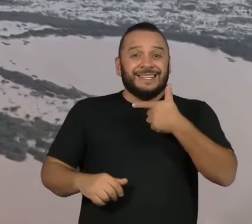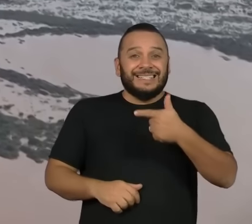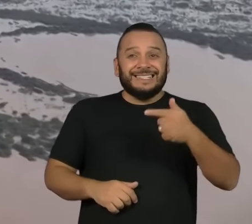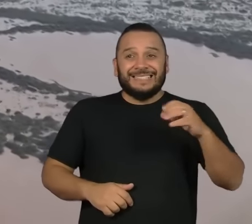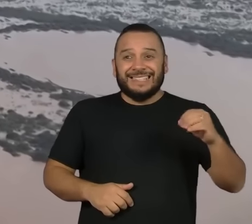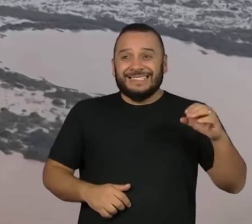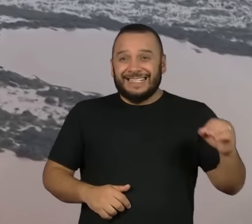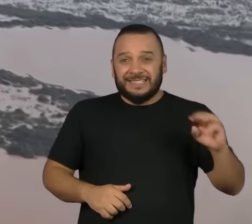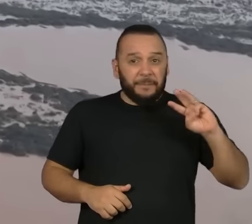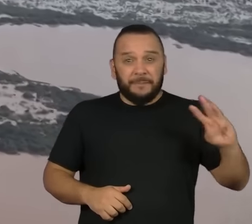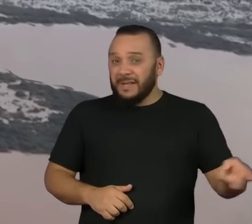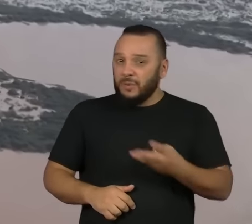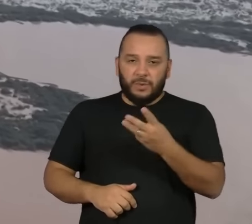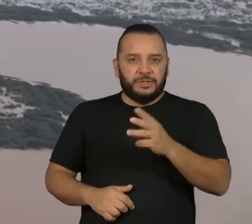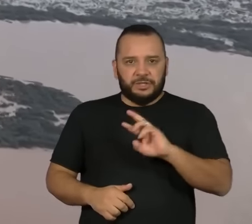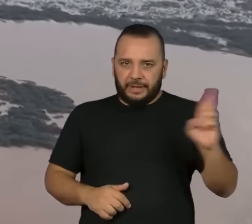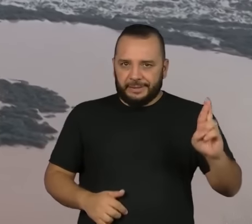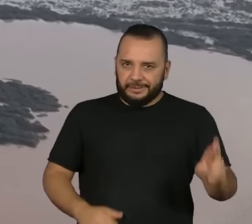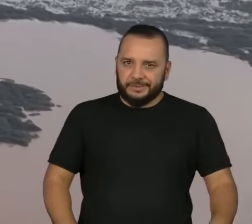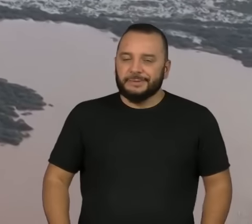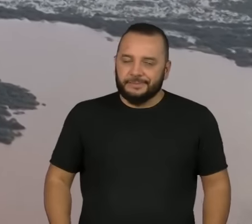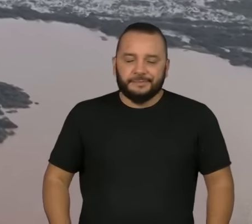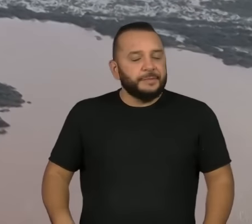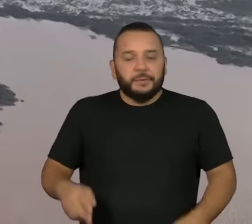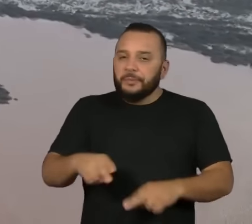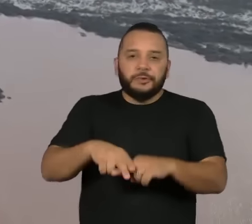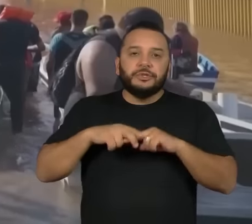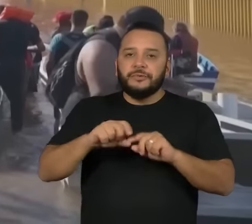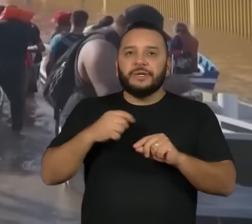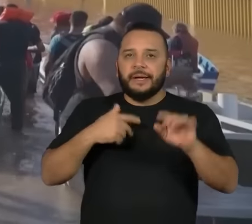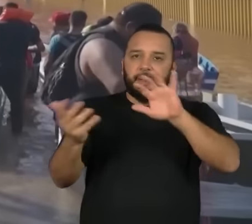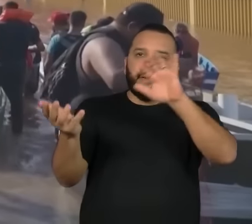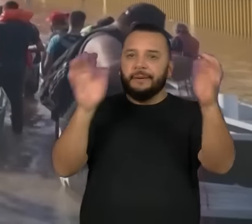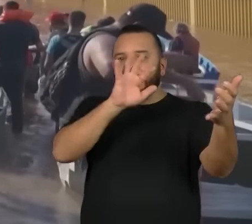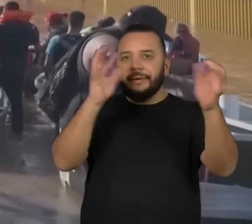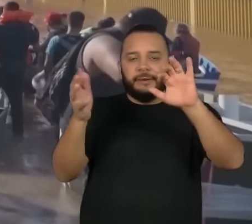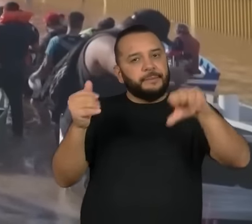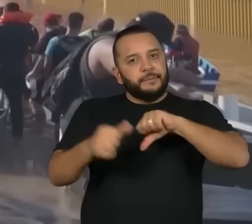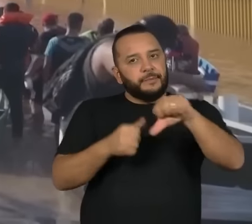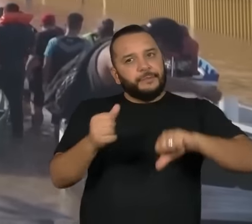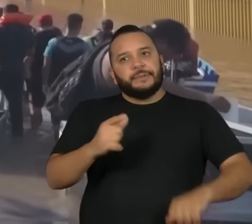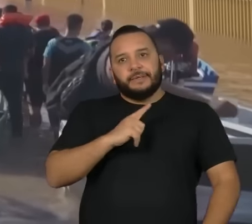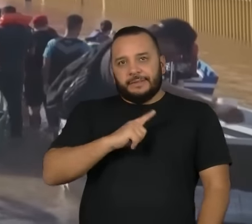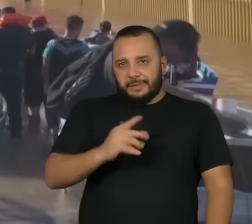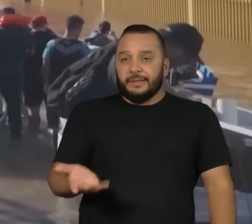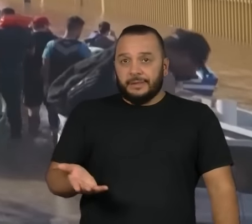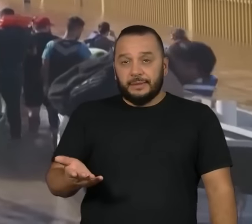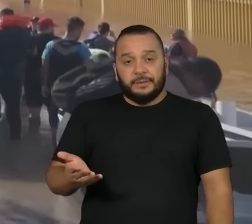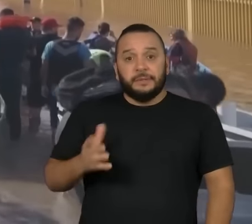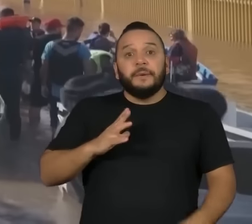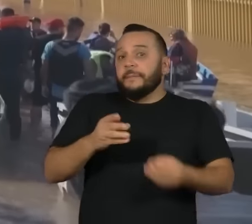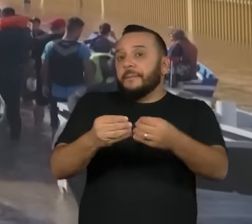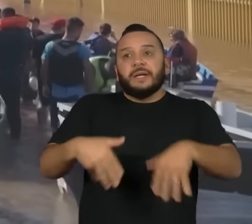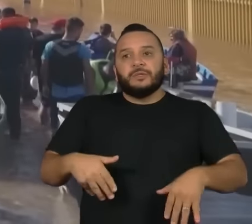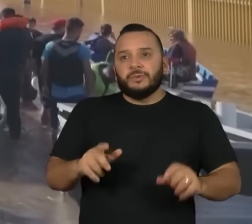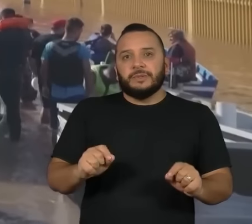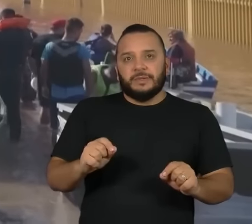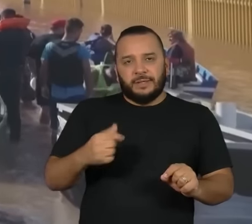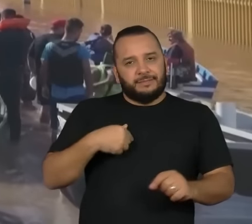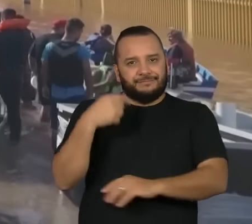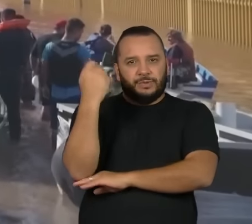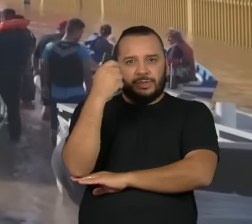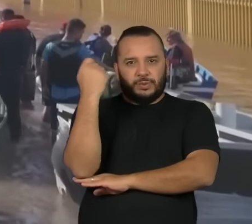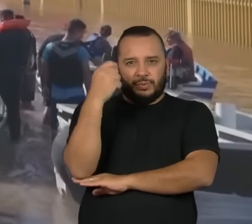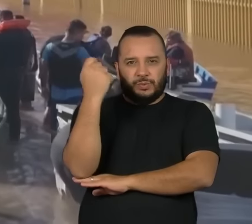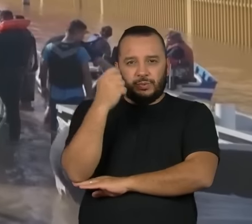milhões de reais. A causa principal são os eventos climáticos extremos. No ranking dos prejuízos, o Rio Grande do